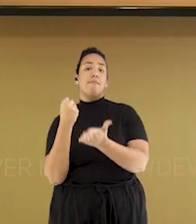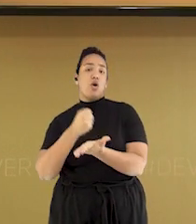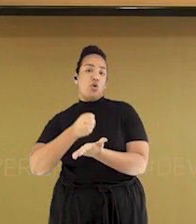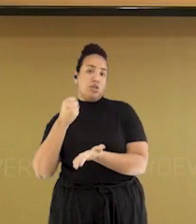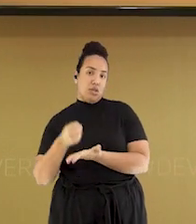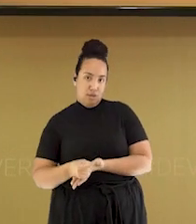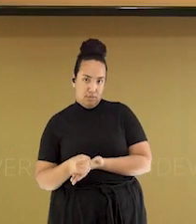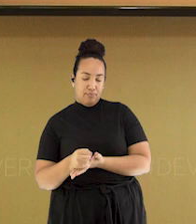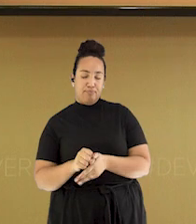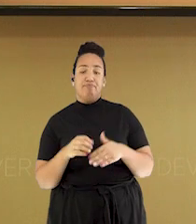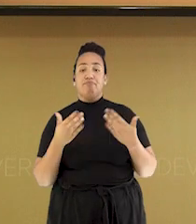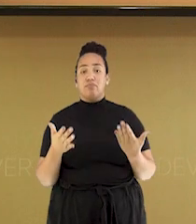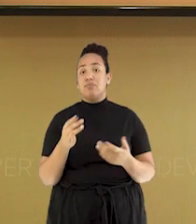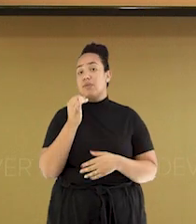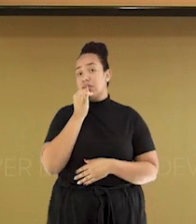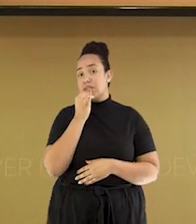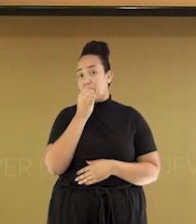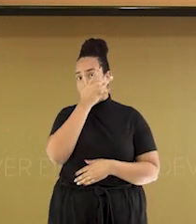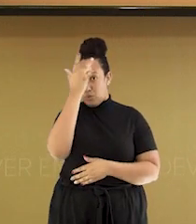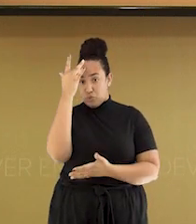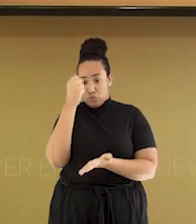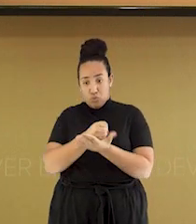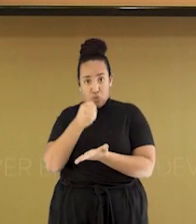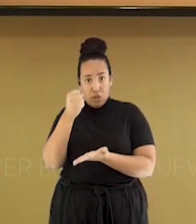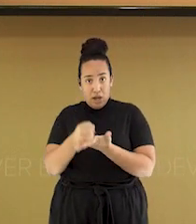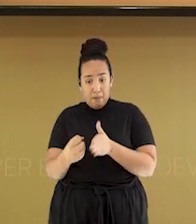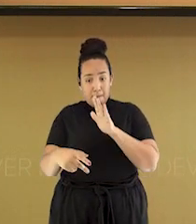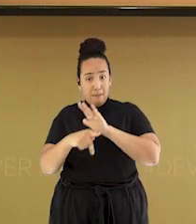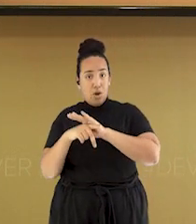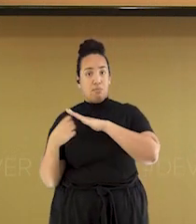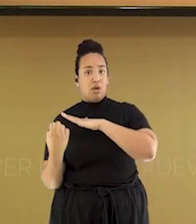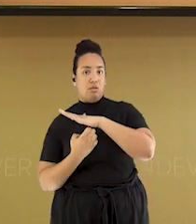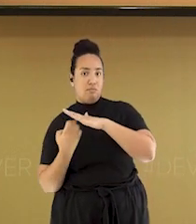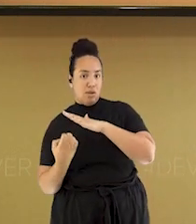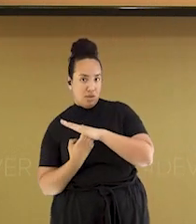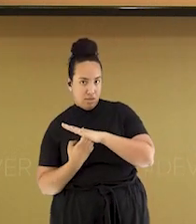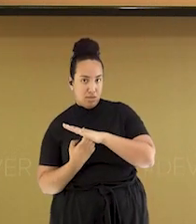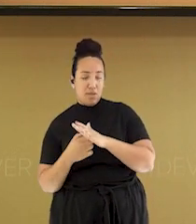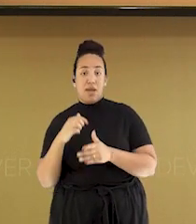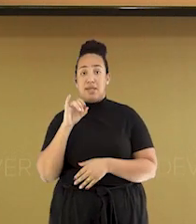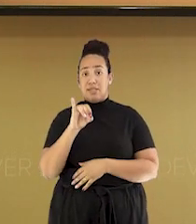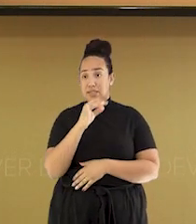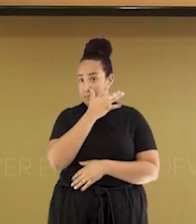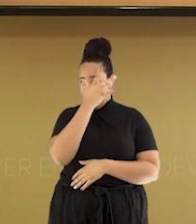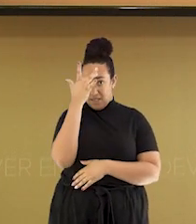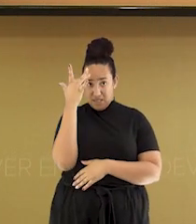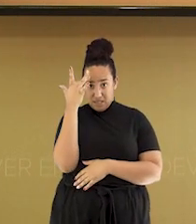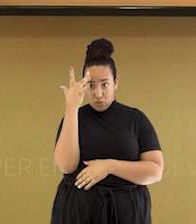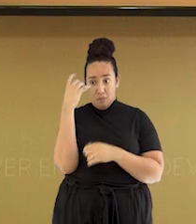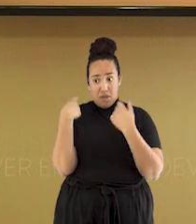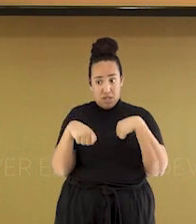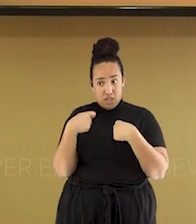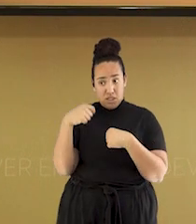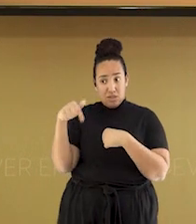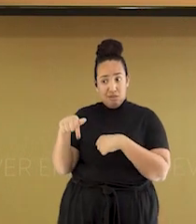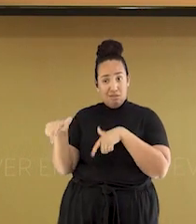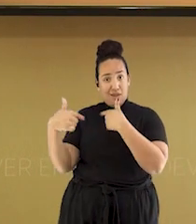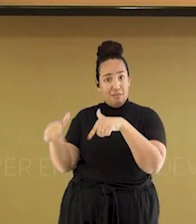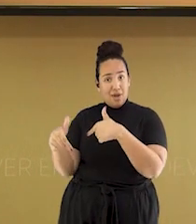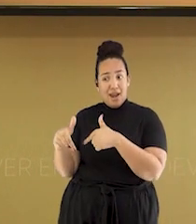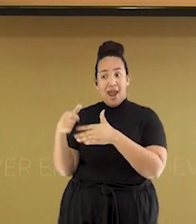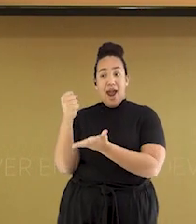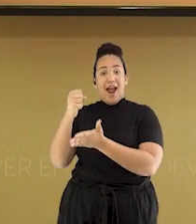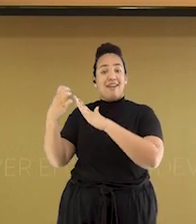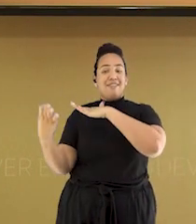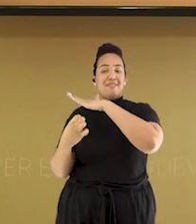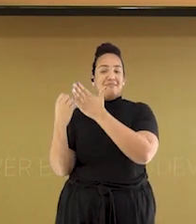de trabalho, a pessoa é contratada por uma empresa e quem precisa do serviço contrata a empresa. Um